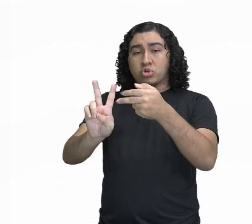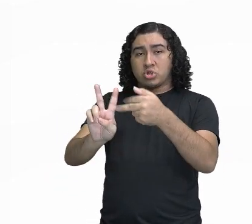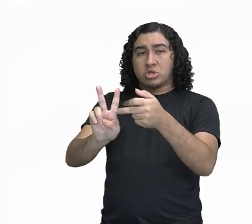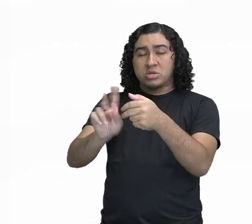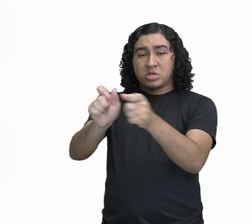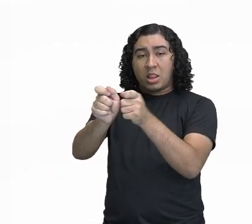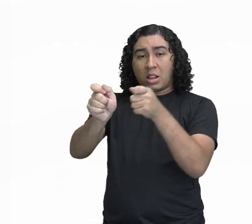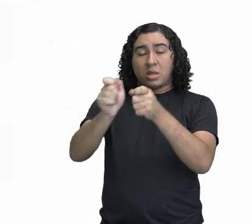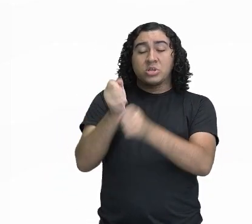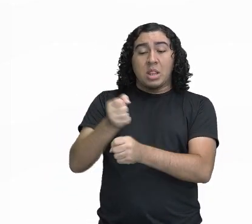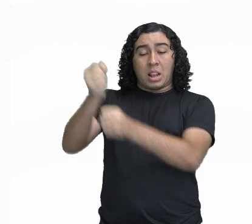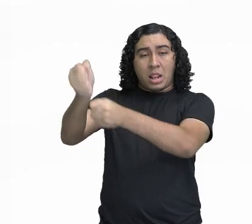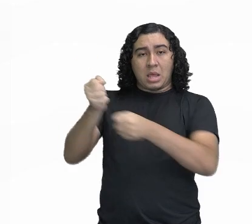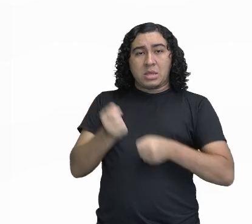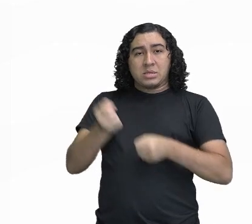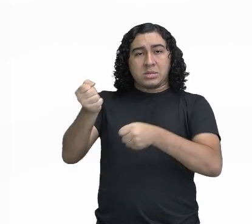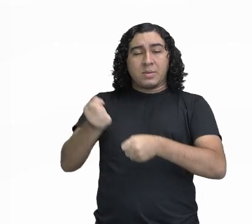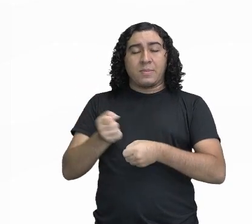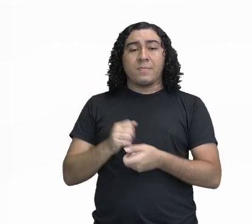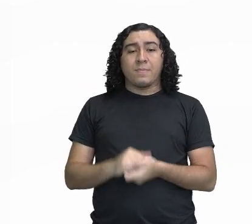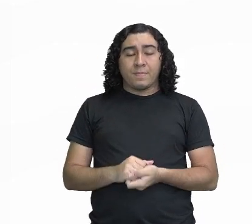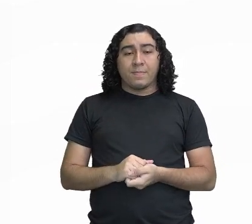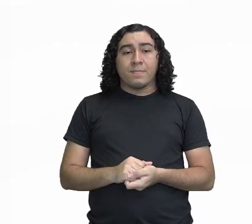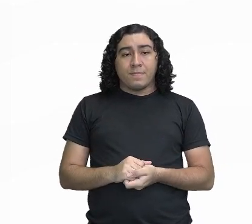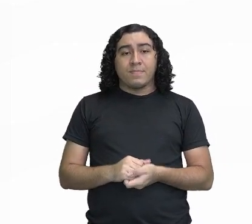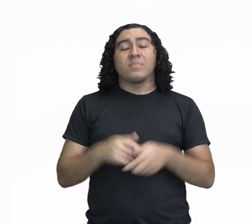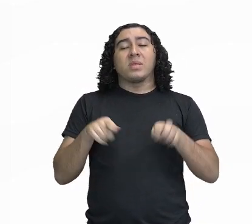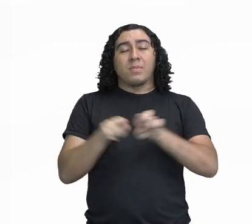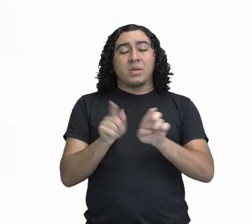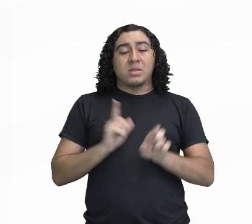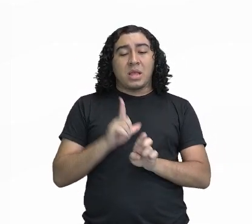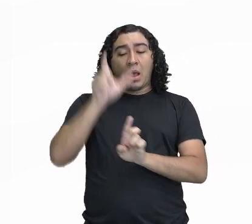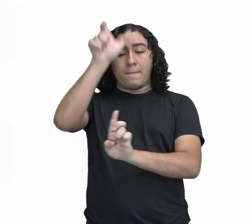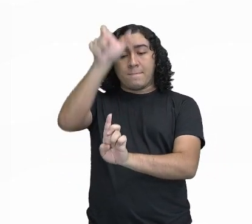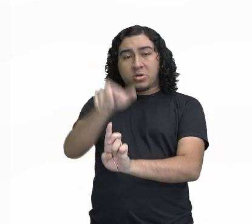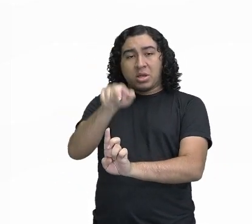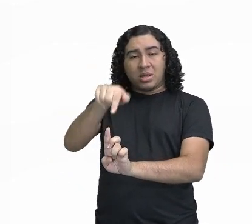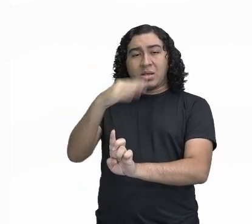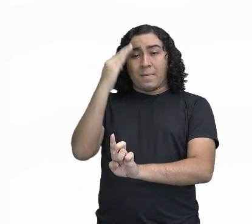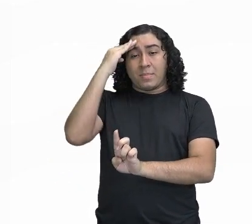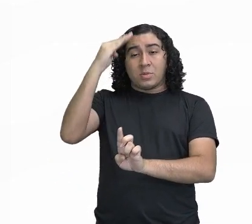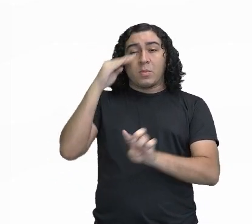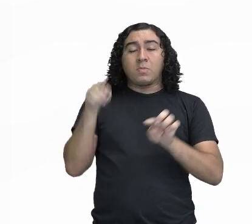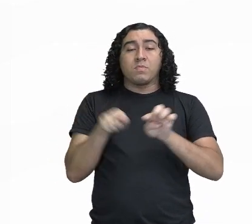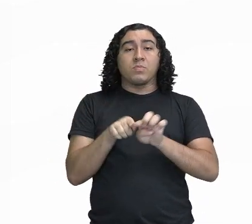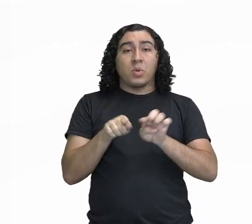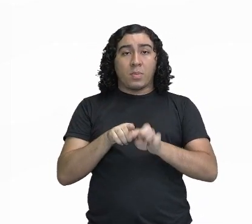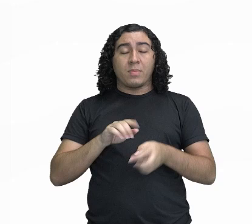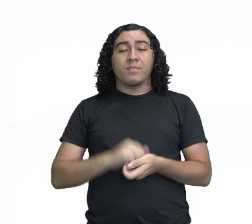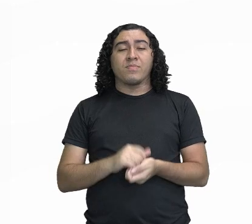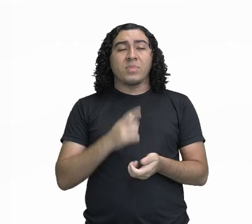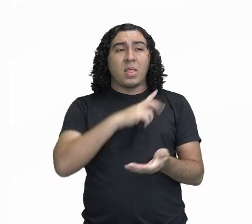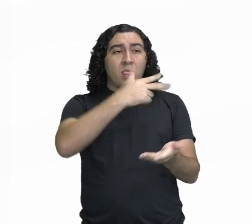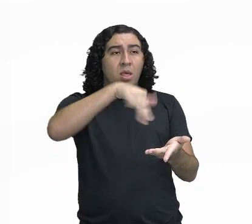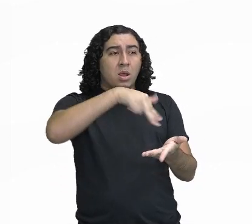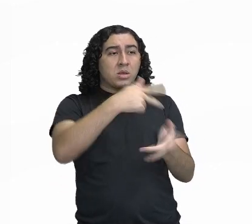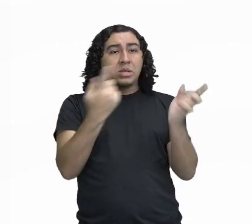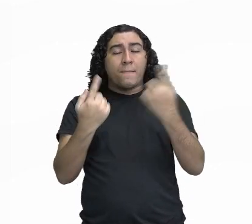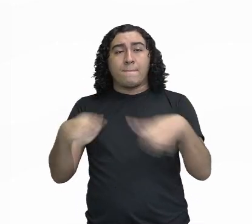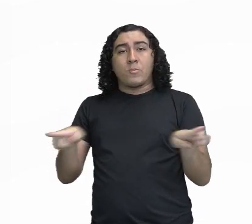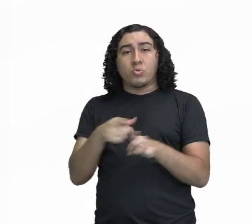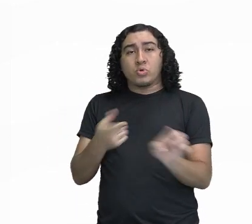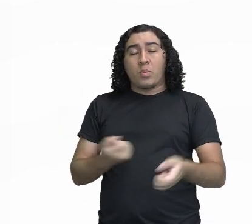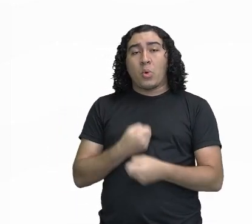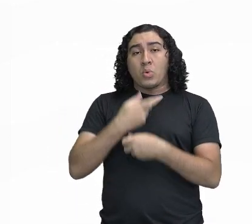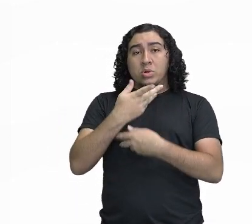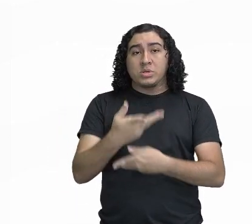na frente. Ele tem como personagem central o caboclo de lança e compõe-se por dança, música e poesia. E